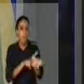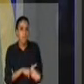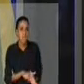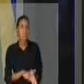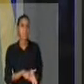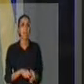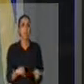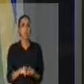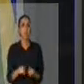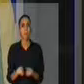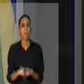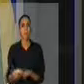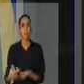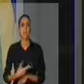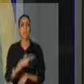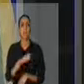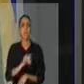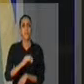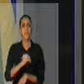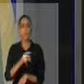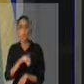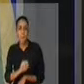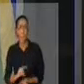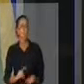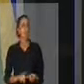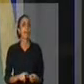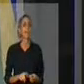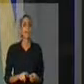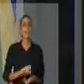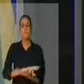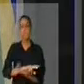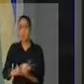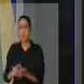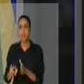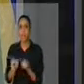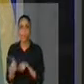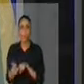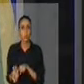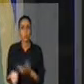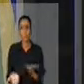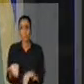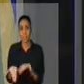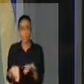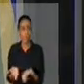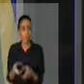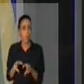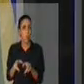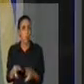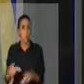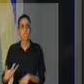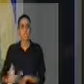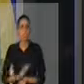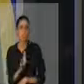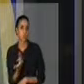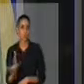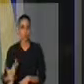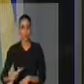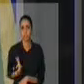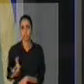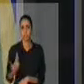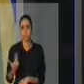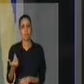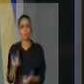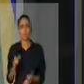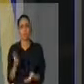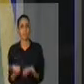biópsias, para consultas com especialistas, para exames de estadiamento, para o tratamento do câncer, para a cirurgia, para a